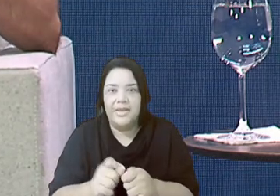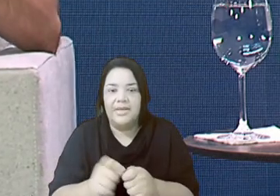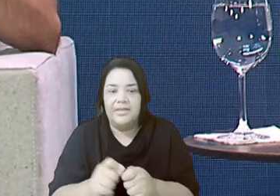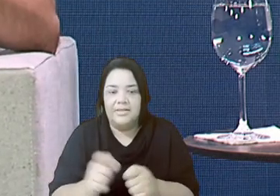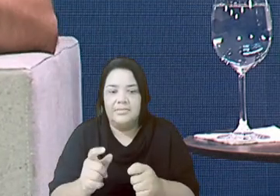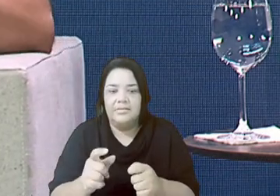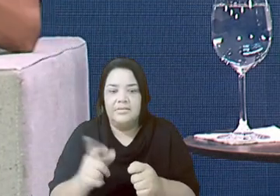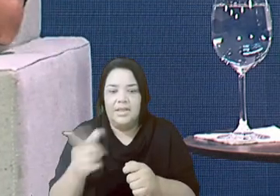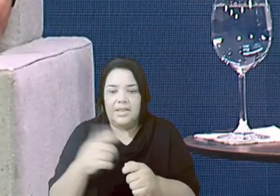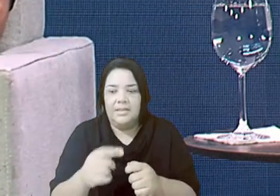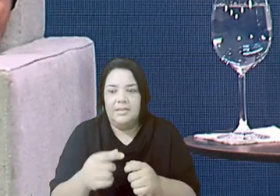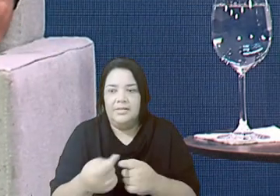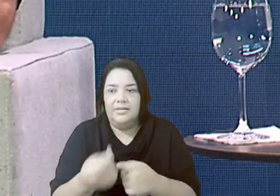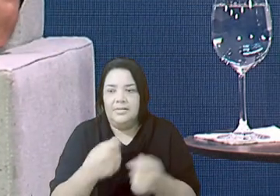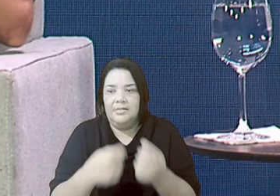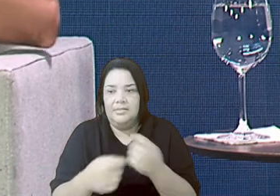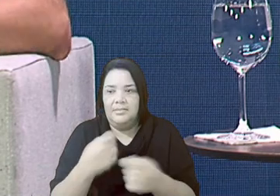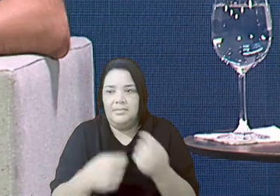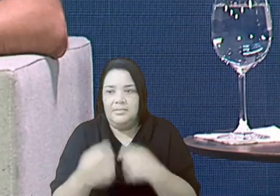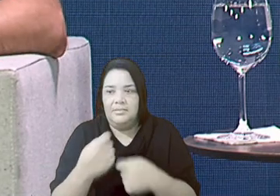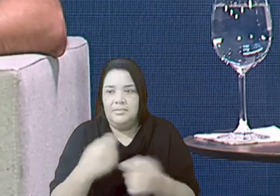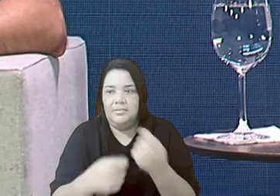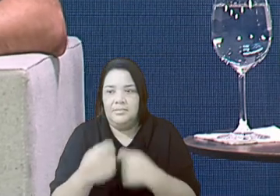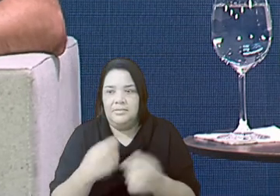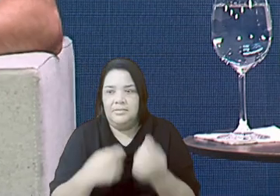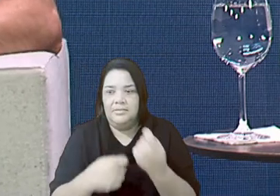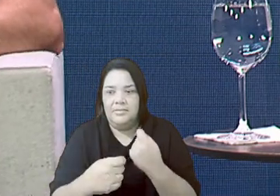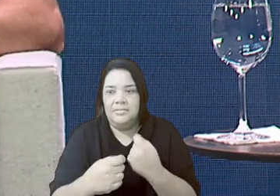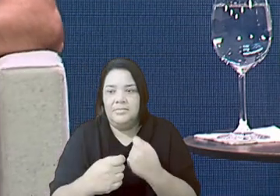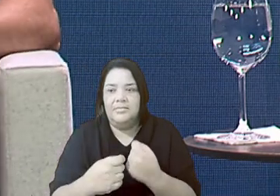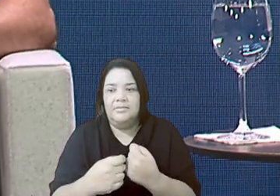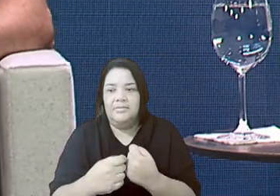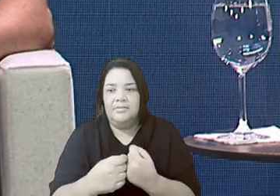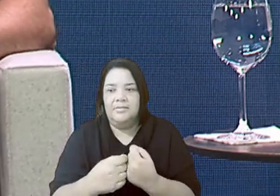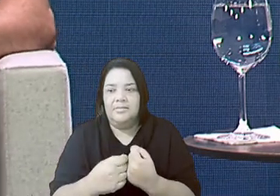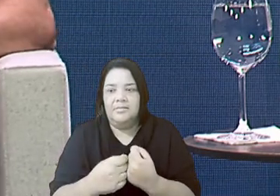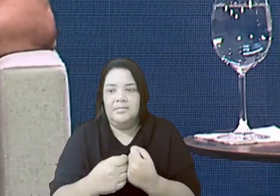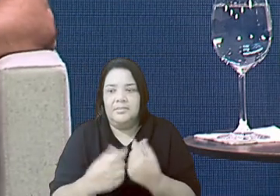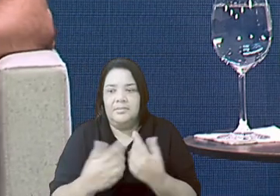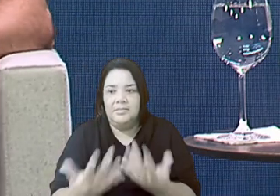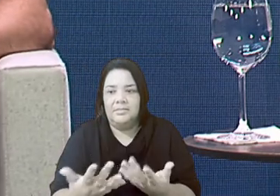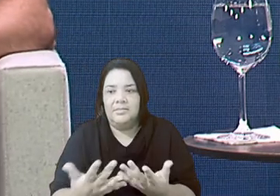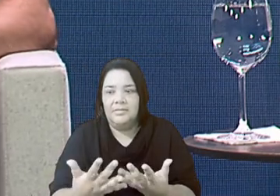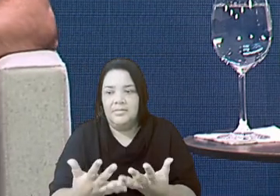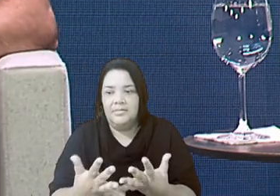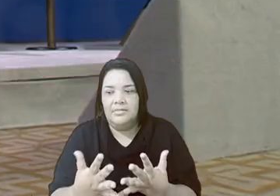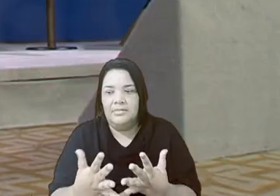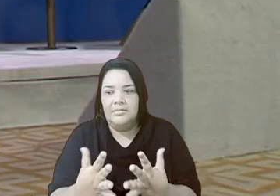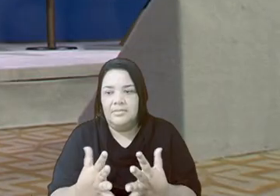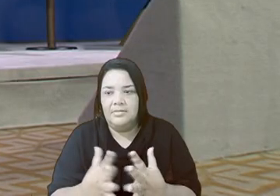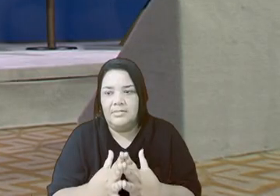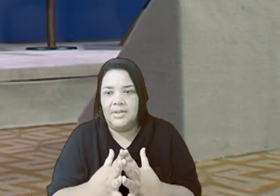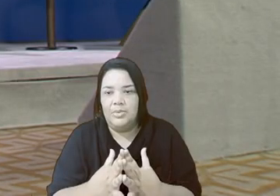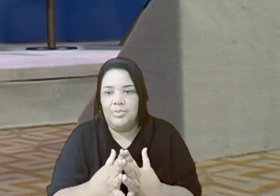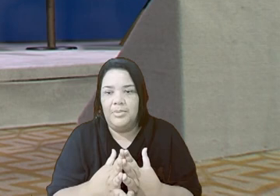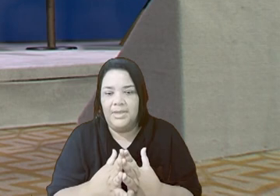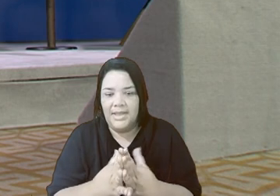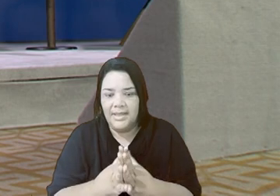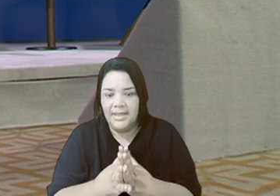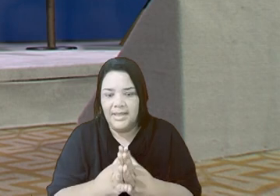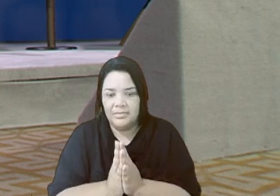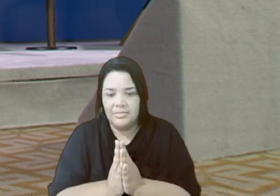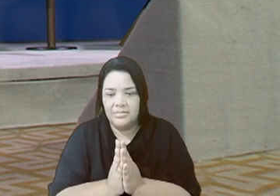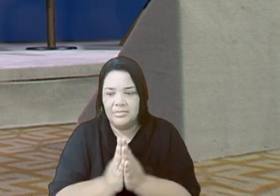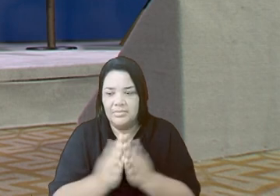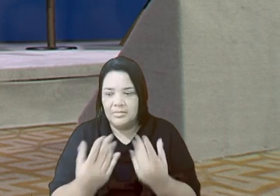abriu o ano de 2020 para 2021 com o tema de Margem né começou margem pô não é mais crescimento agora tem que ter margem também né